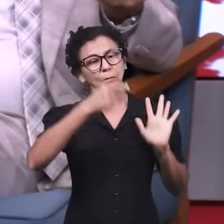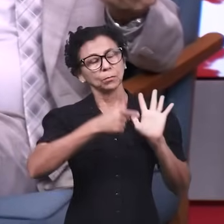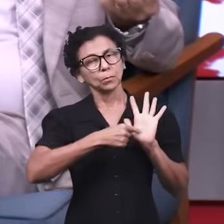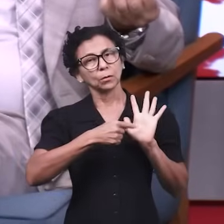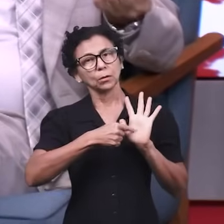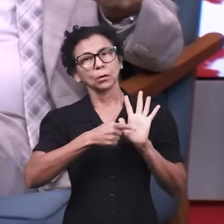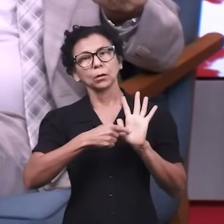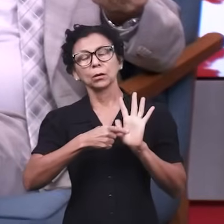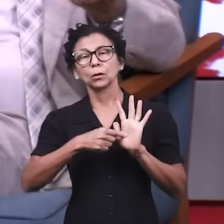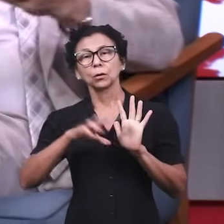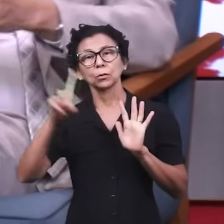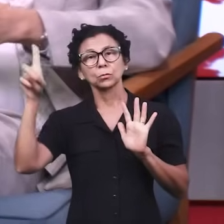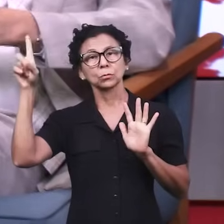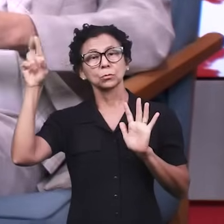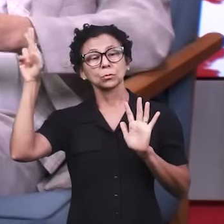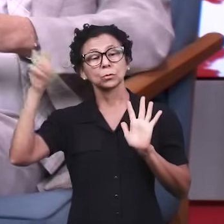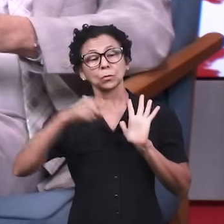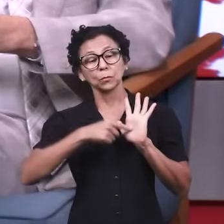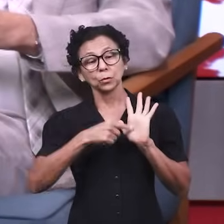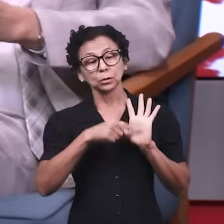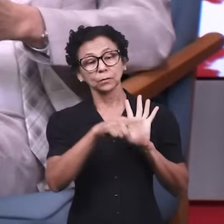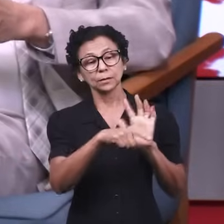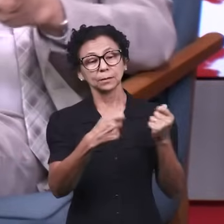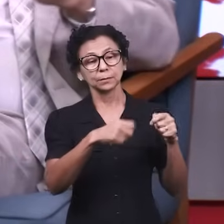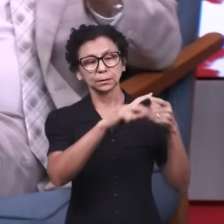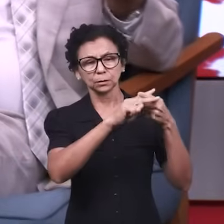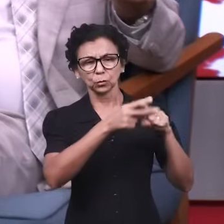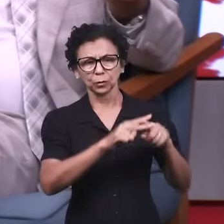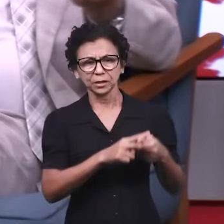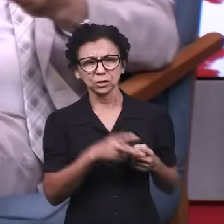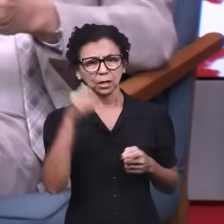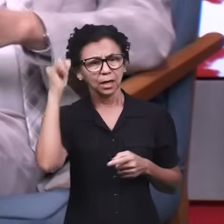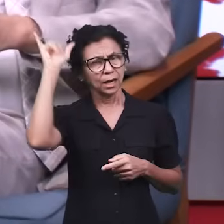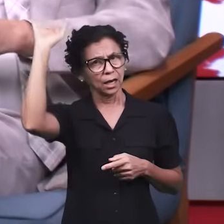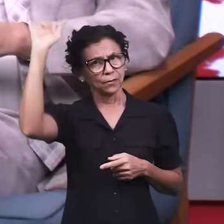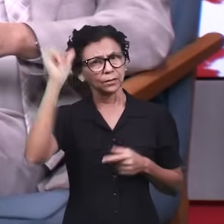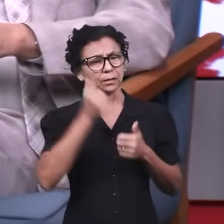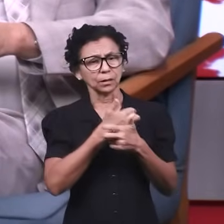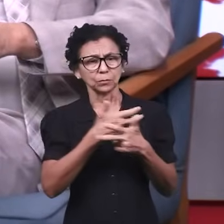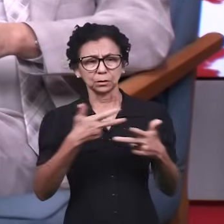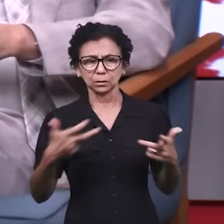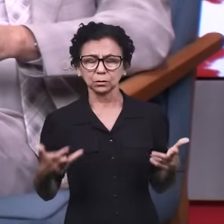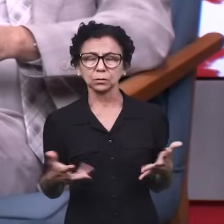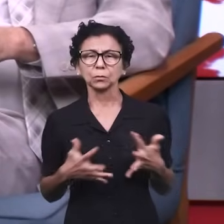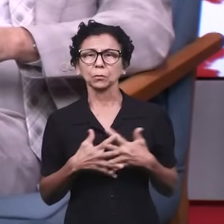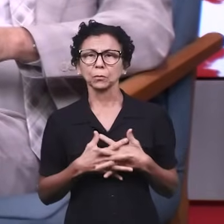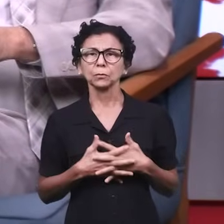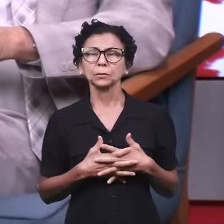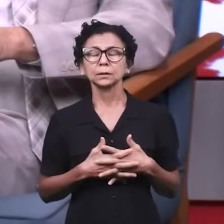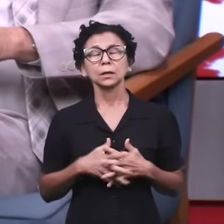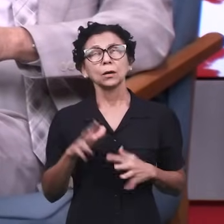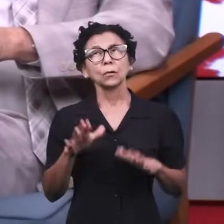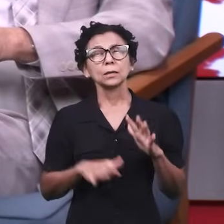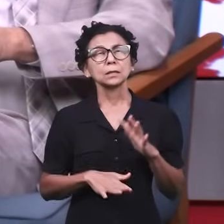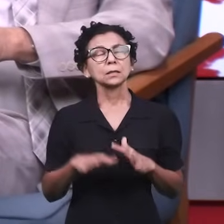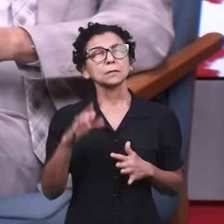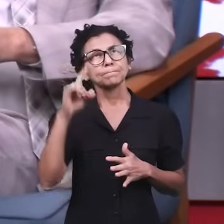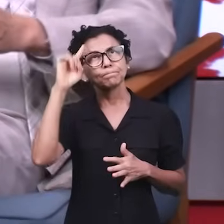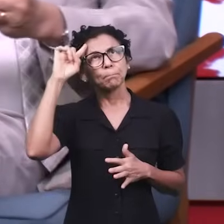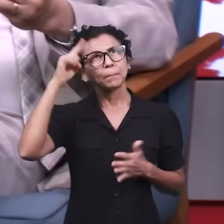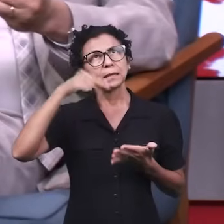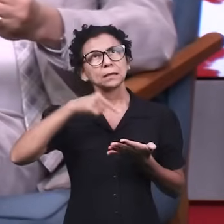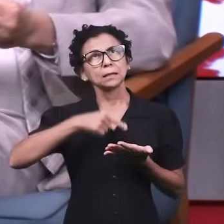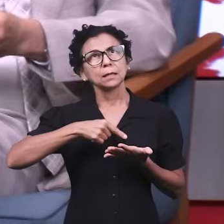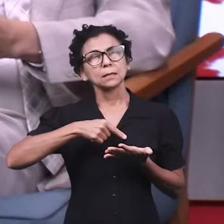dom profético sobre a sua vida, para você corrigir, para evitar certas coisas, ou uma decisão que você queria